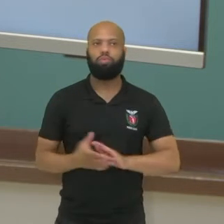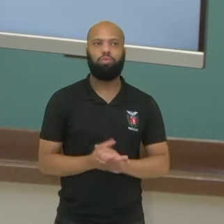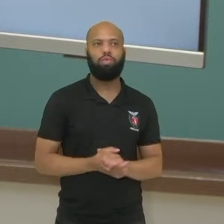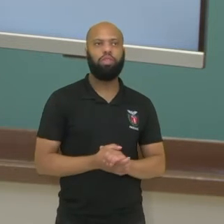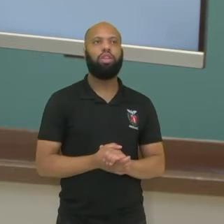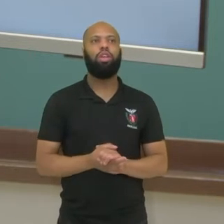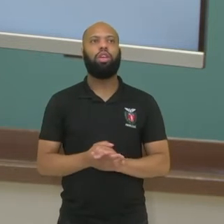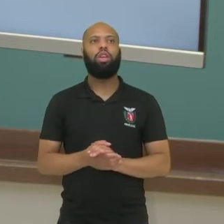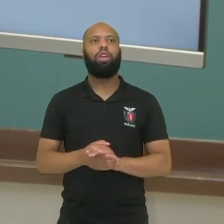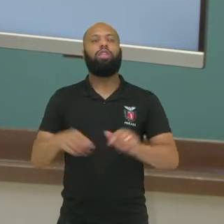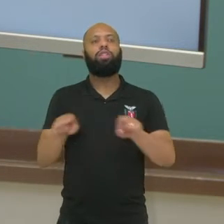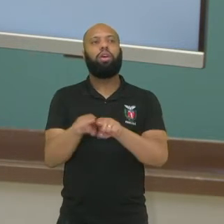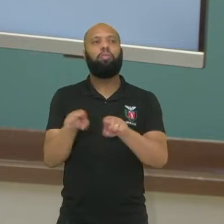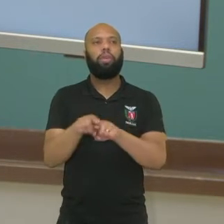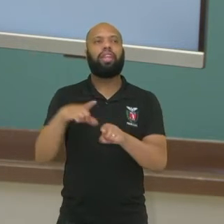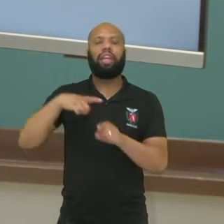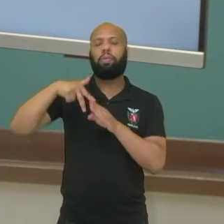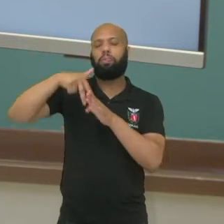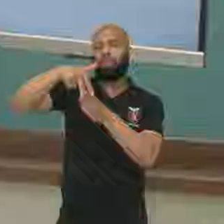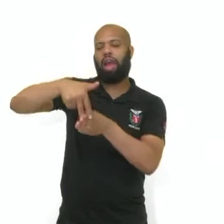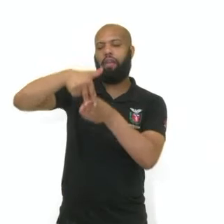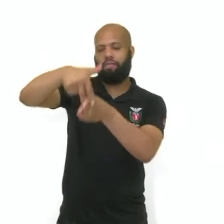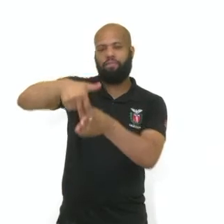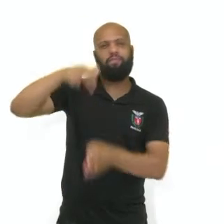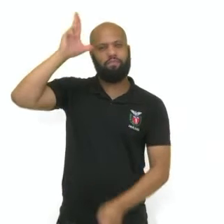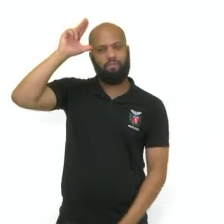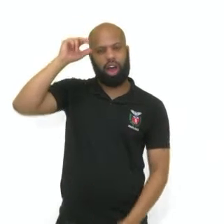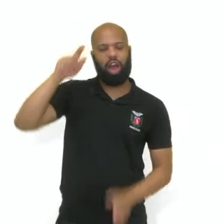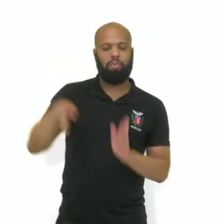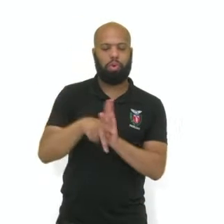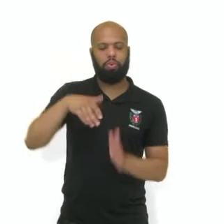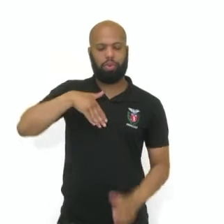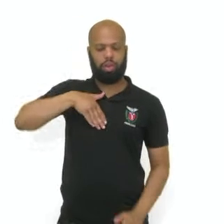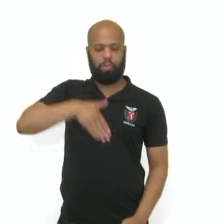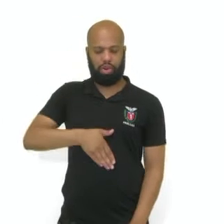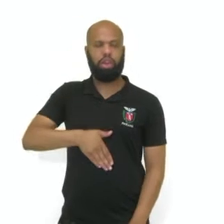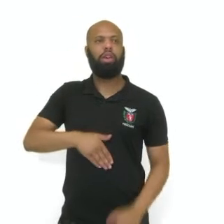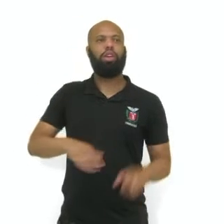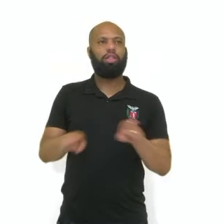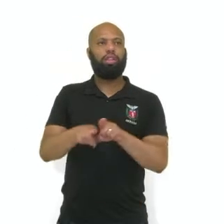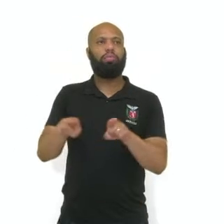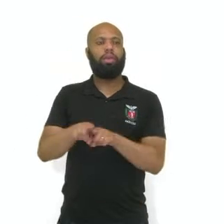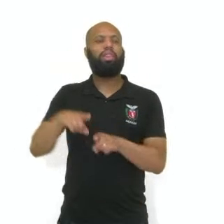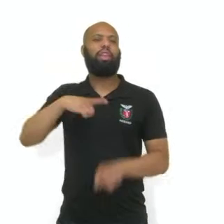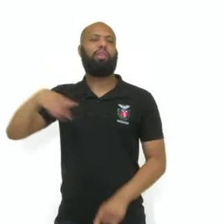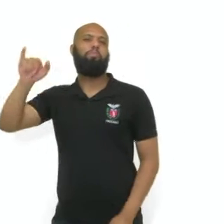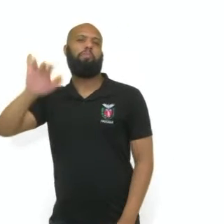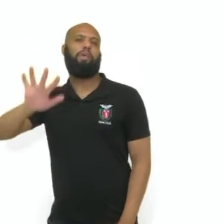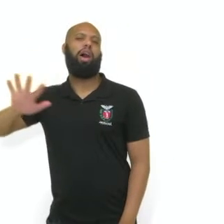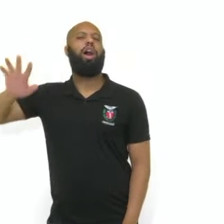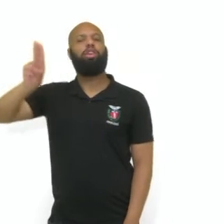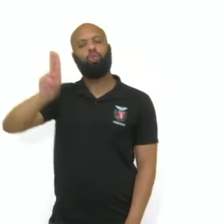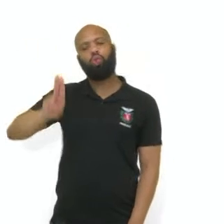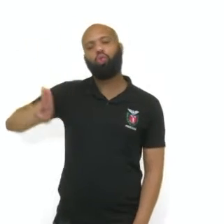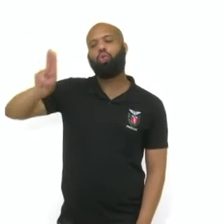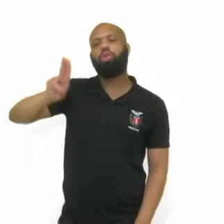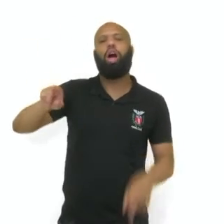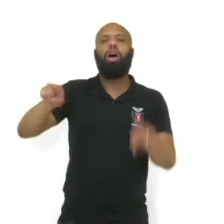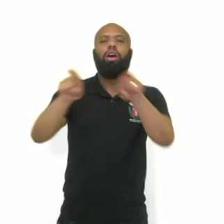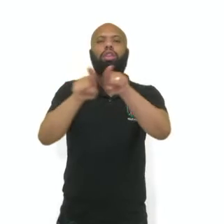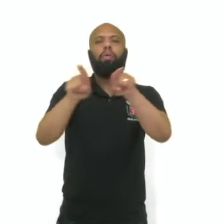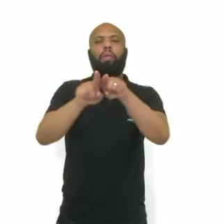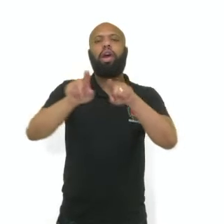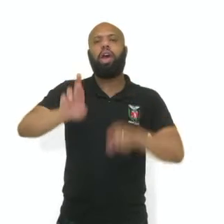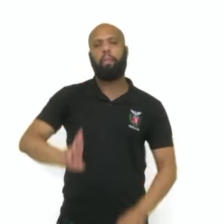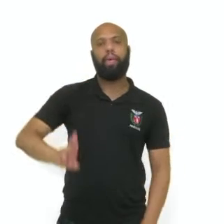os Alpes, né? Essa imagem, Napoleão vai trabalhar bastante com a questão das imagens, dessa representação de